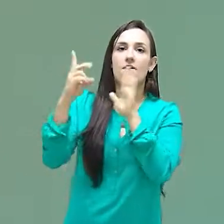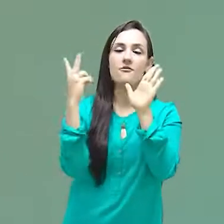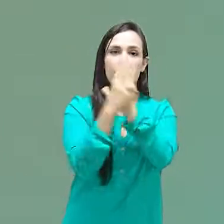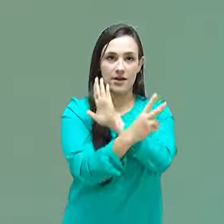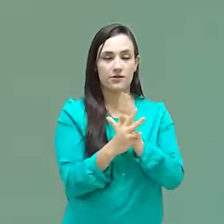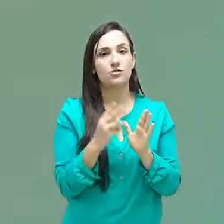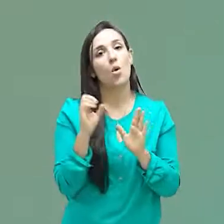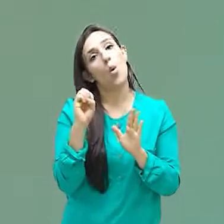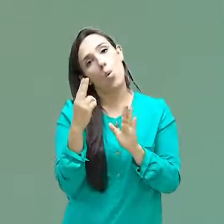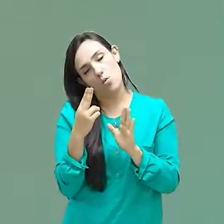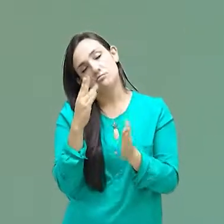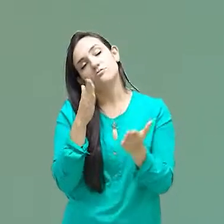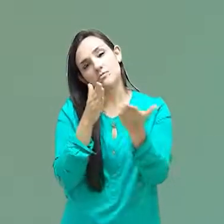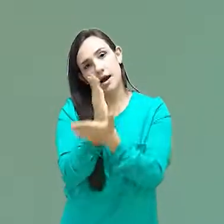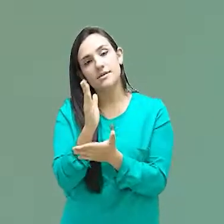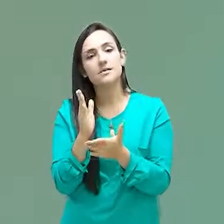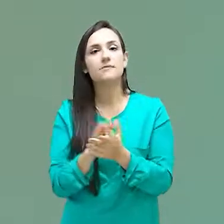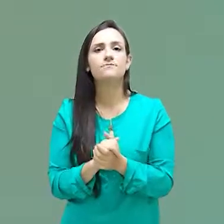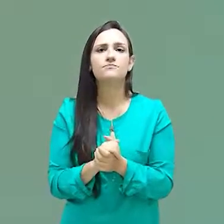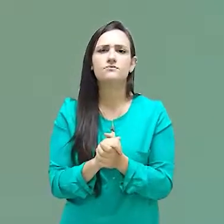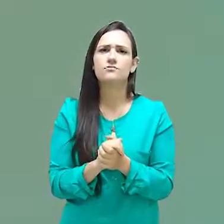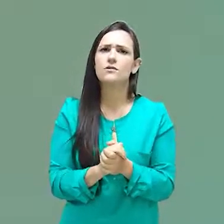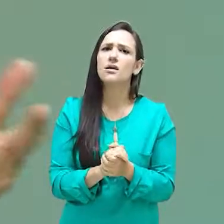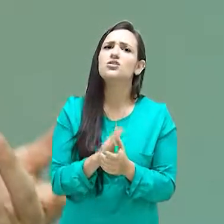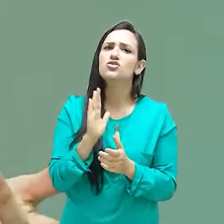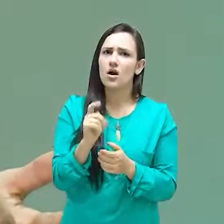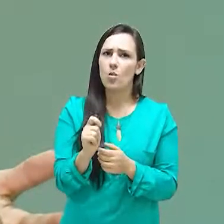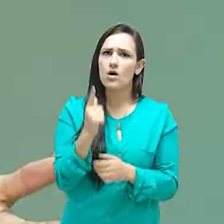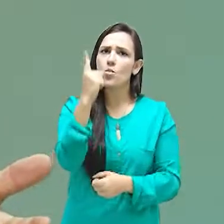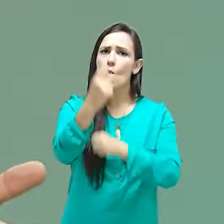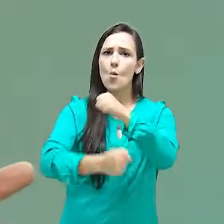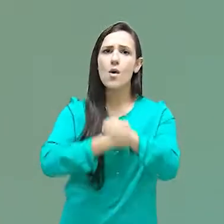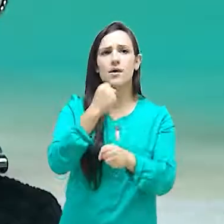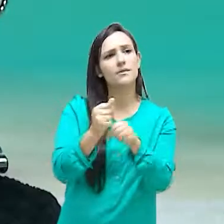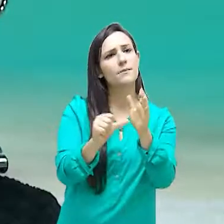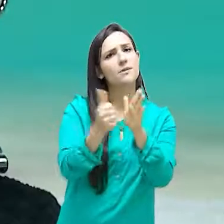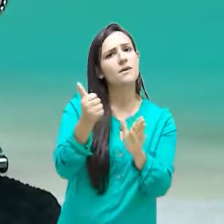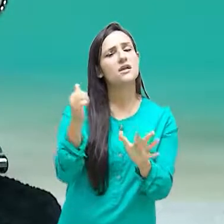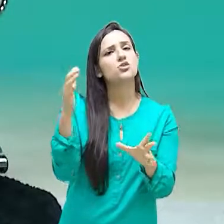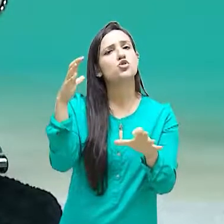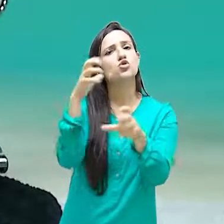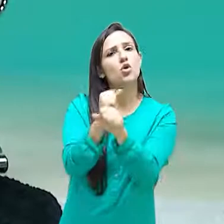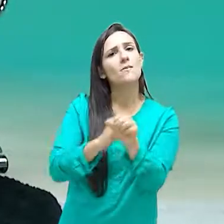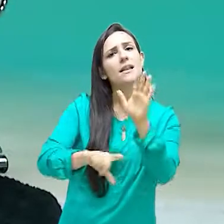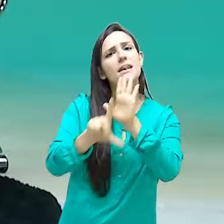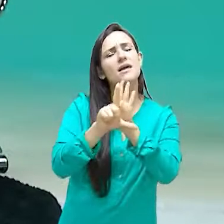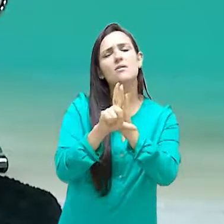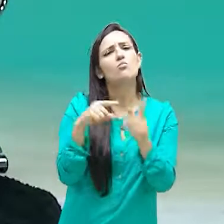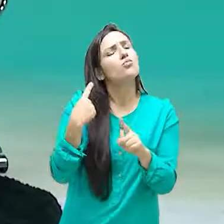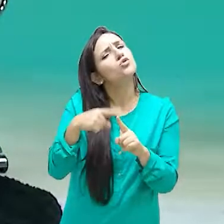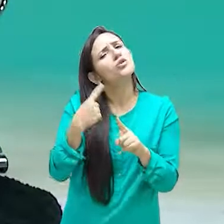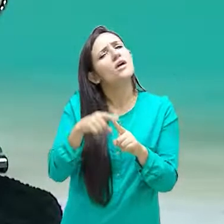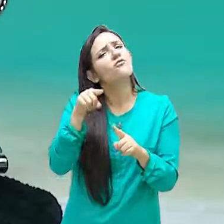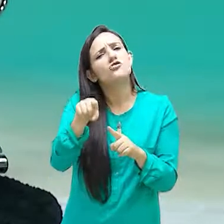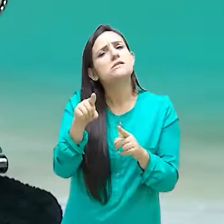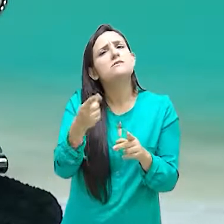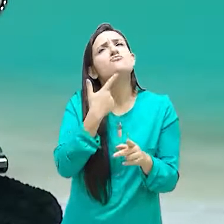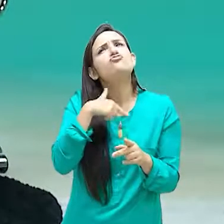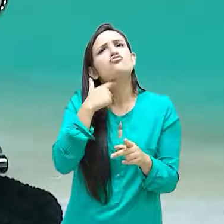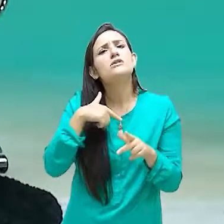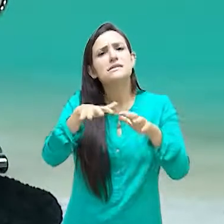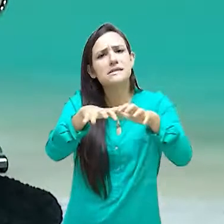sido publicadas há alguns meses, né? A gente está quase completando um ano da primeira consolidação. Como que surgiu essa ideia de juntar por eixos